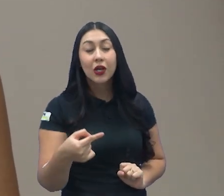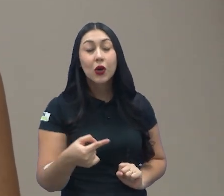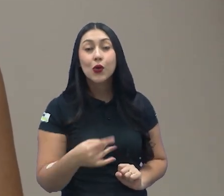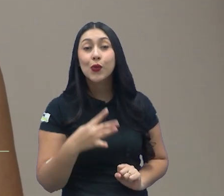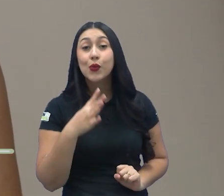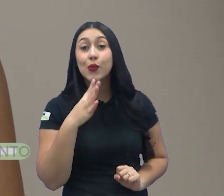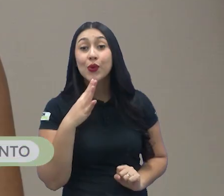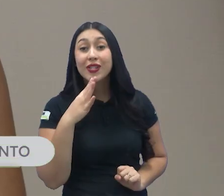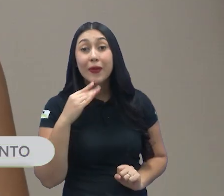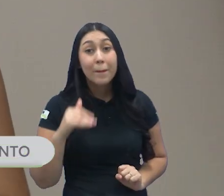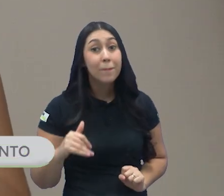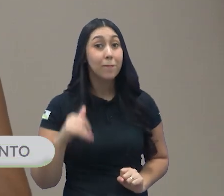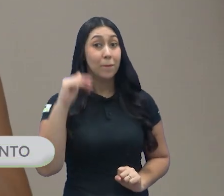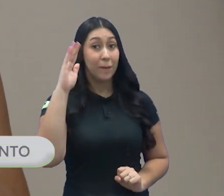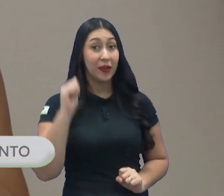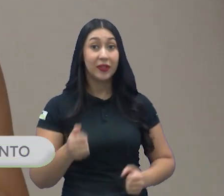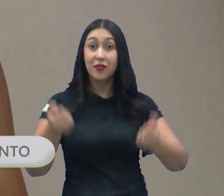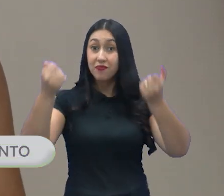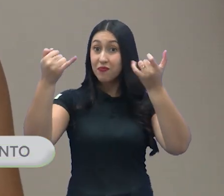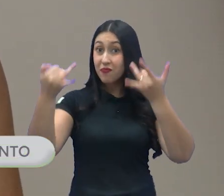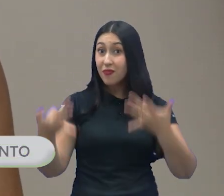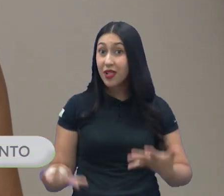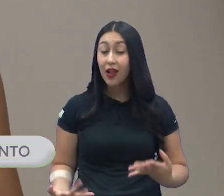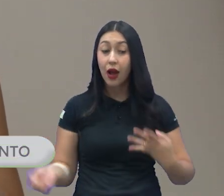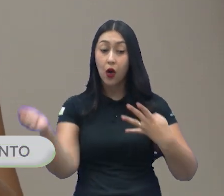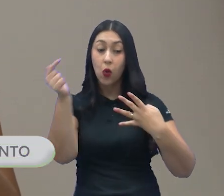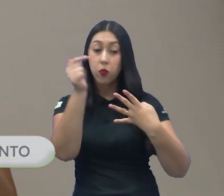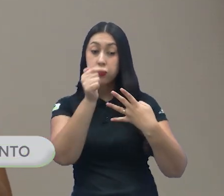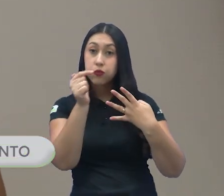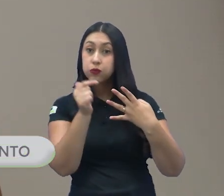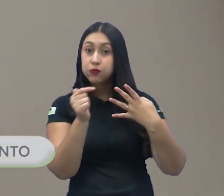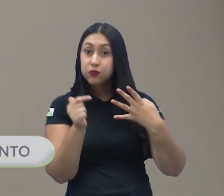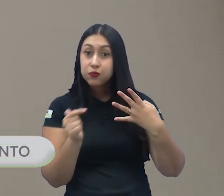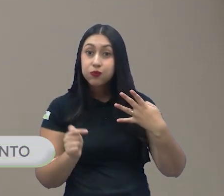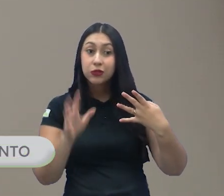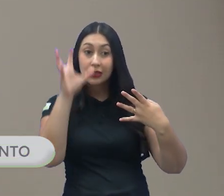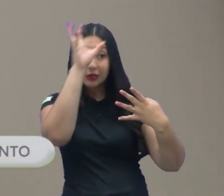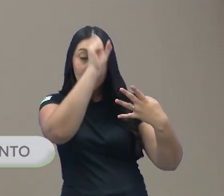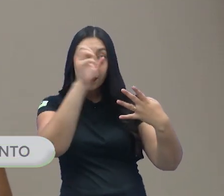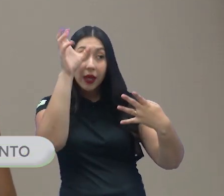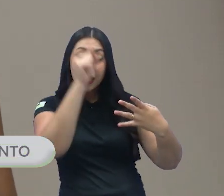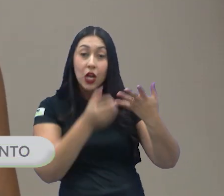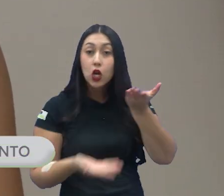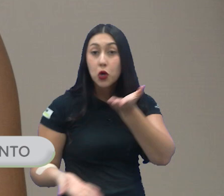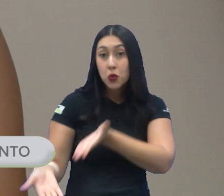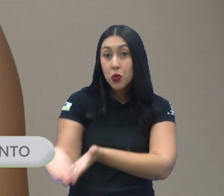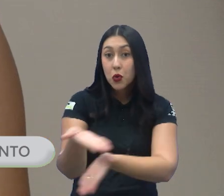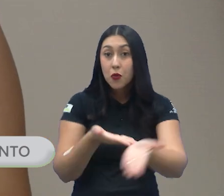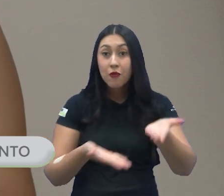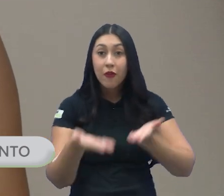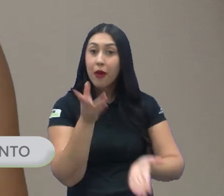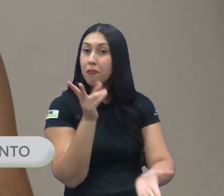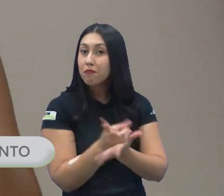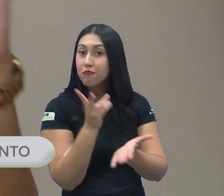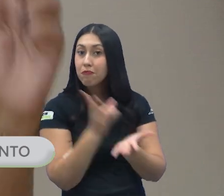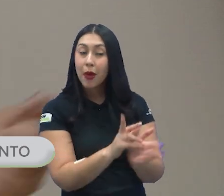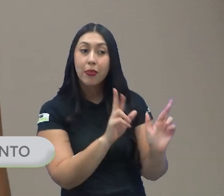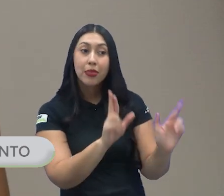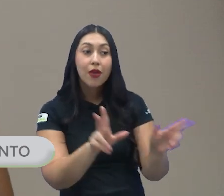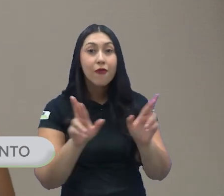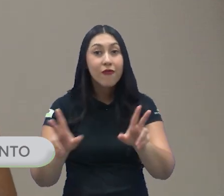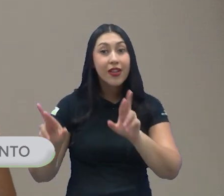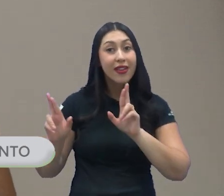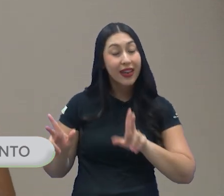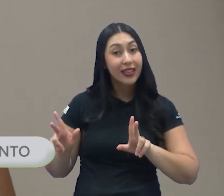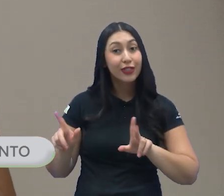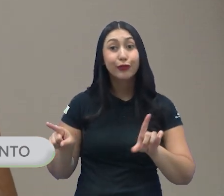esse olhar. Vamos falar sobre todos os temperamentos, aprender a conviver melhor com as diferenças e a gente vai passar aqui